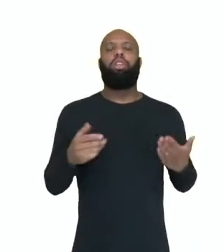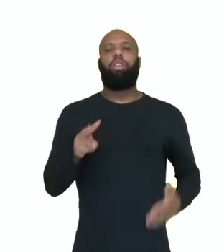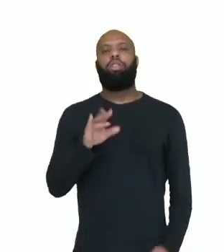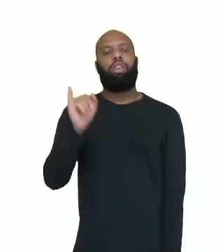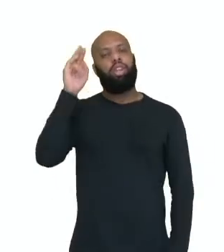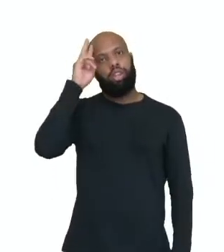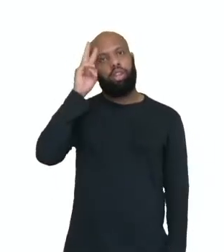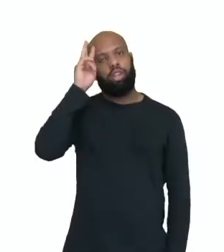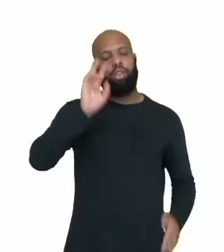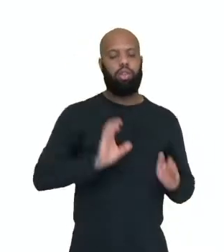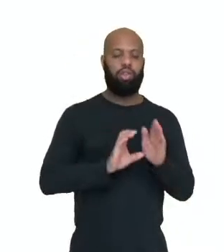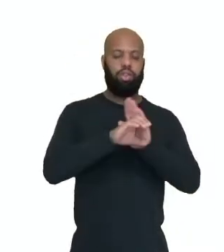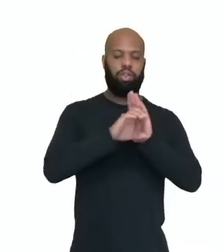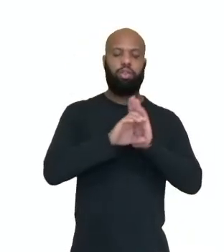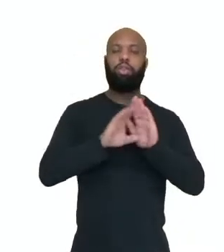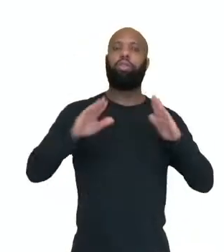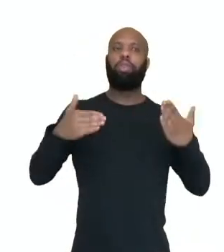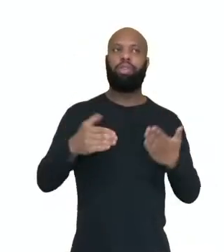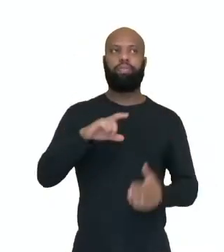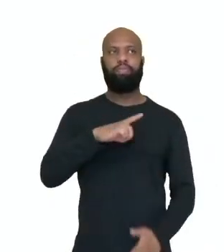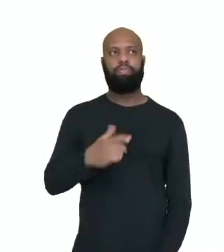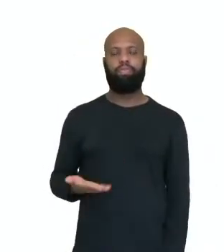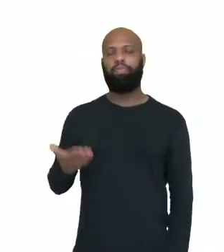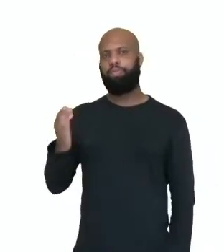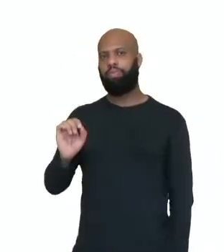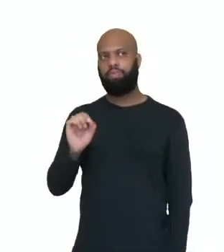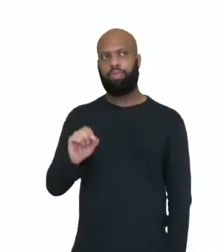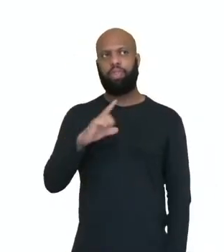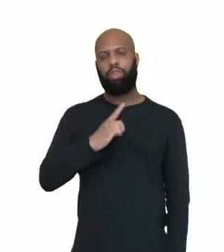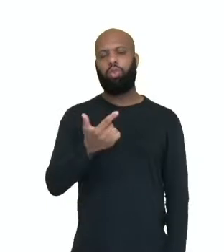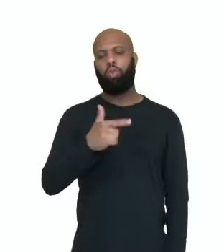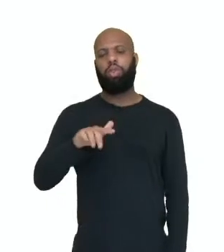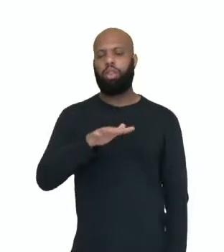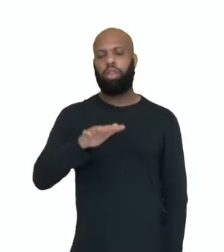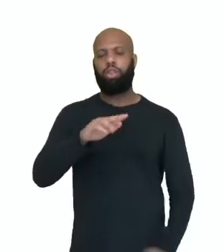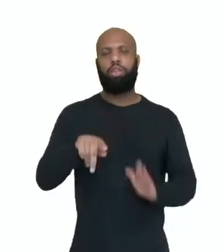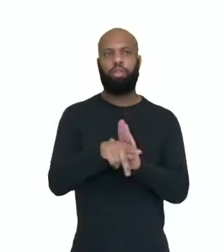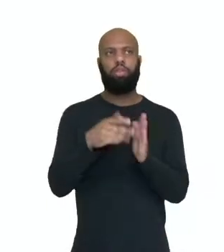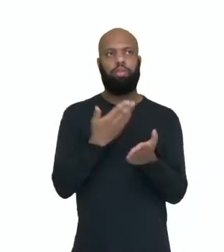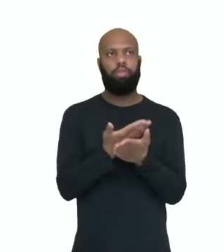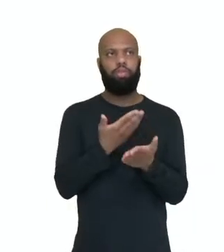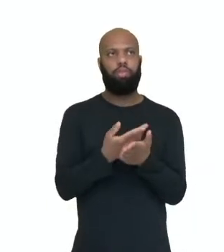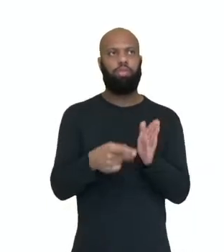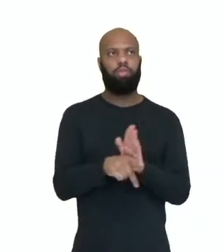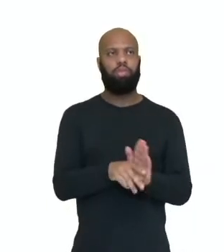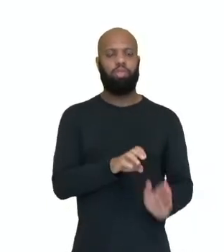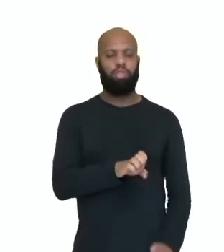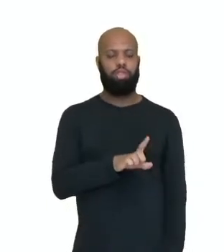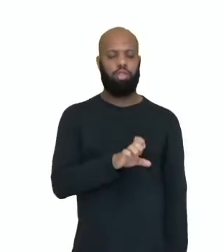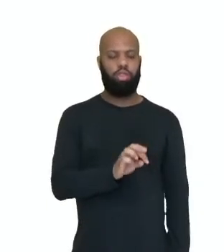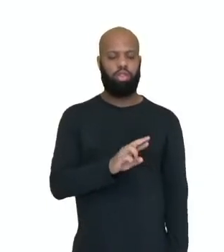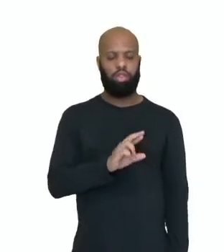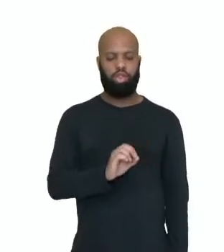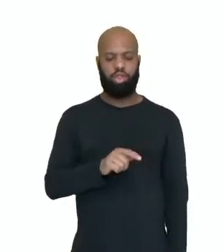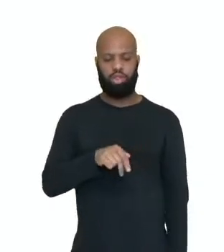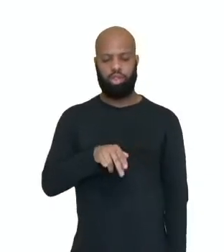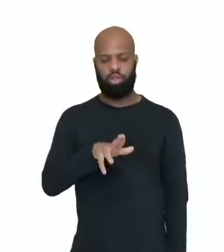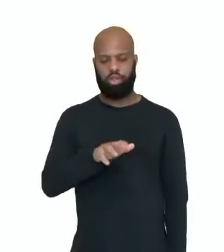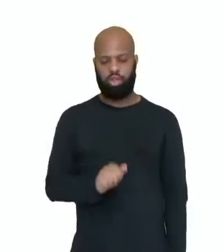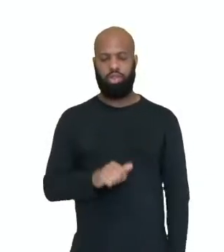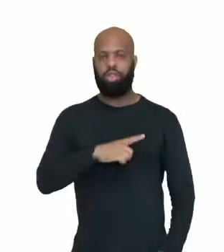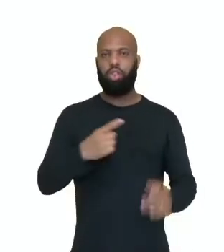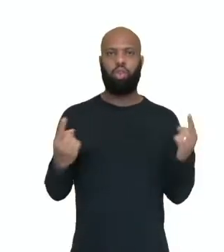pouquinho as definições. Então a eletrólise é um outro campo de estudo da eletroquímica e é um processo inverso